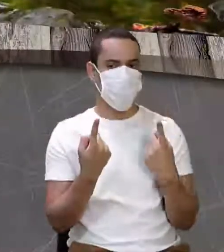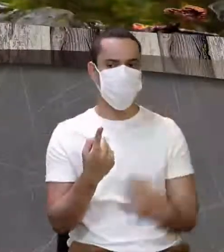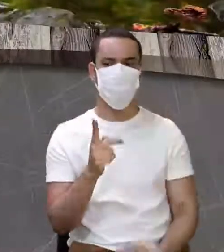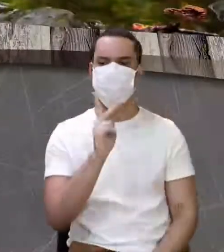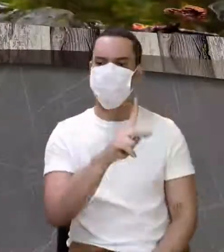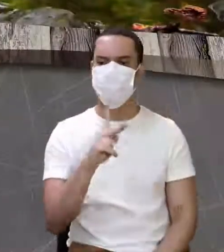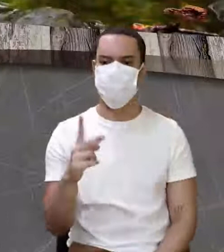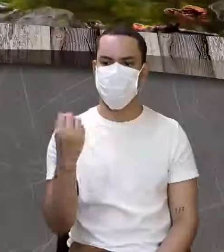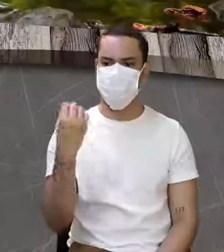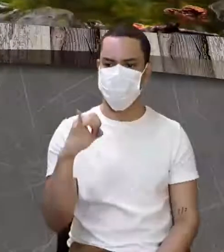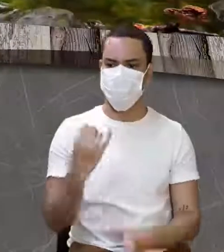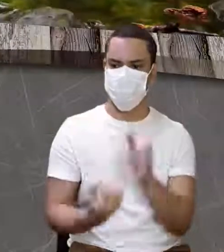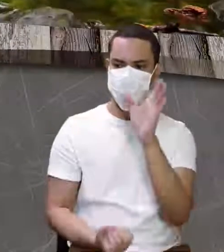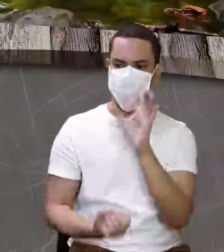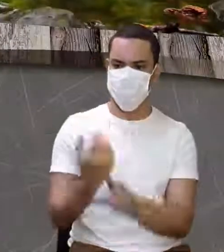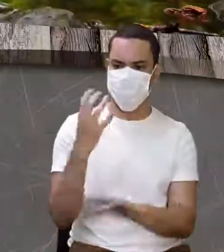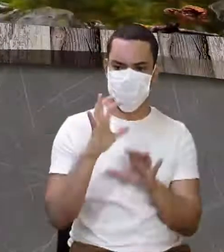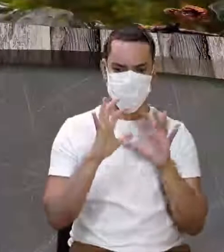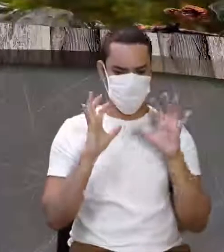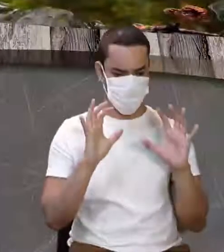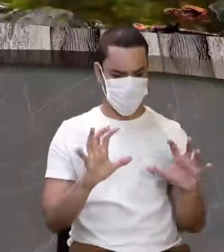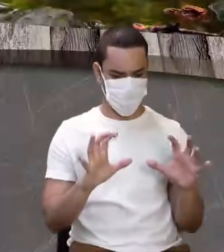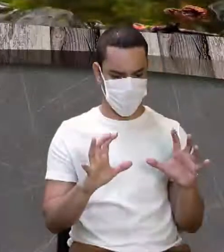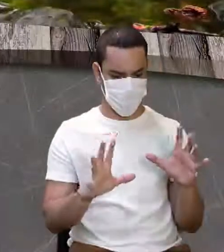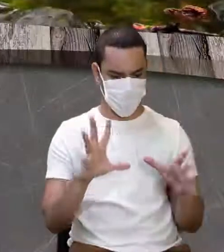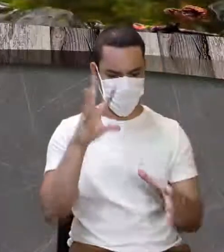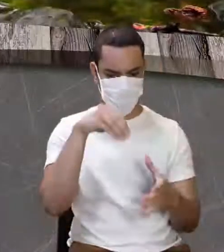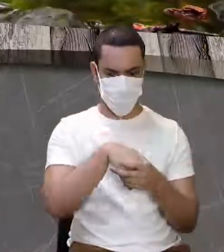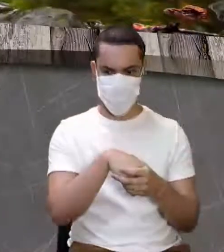se surgir um fator desse externo,